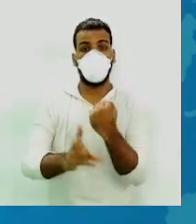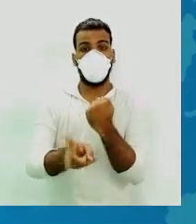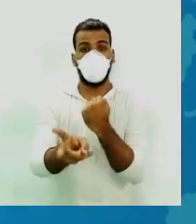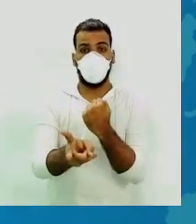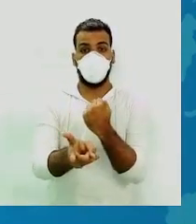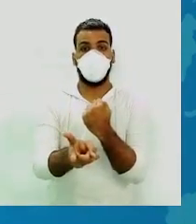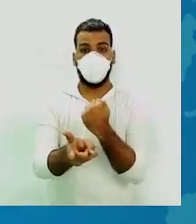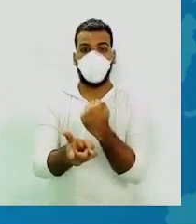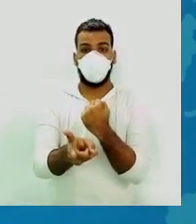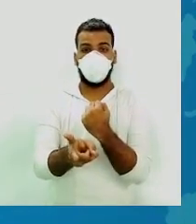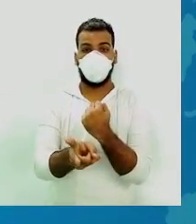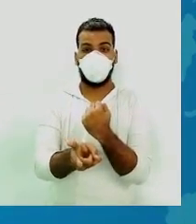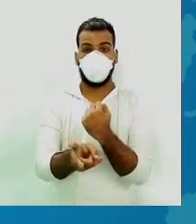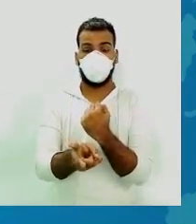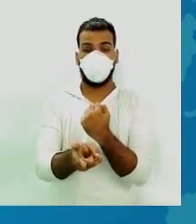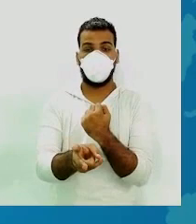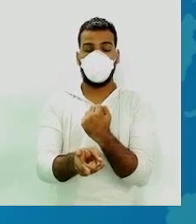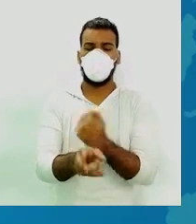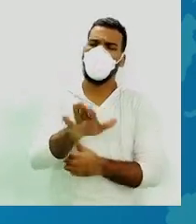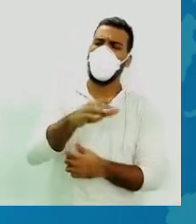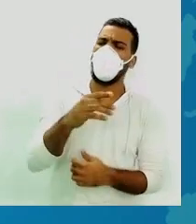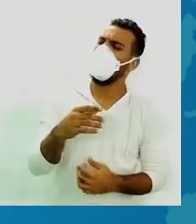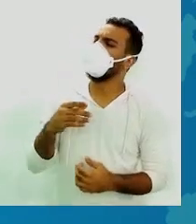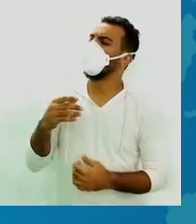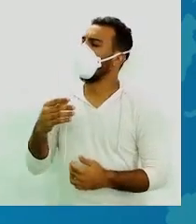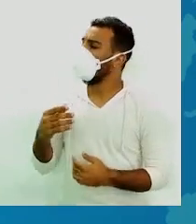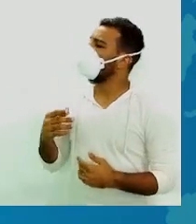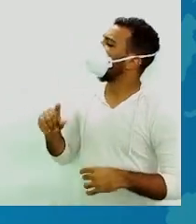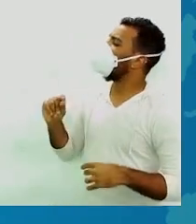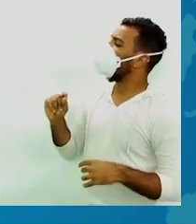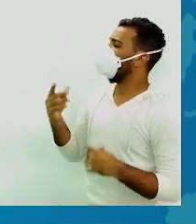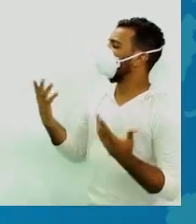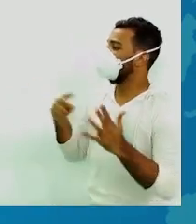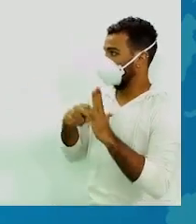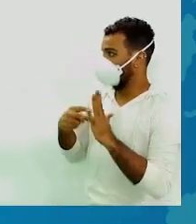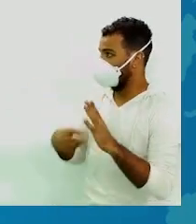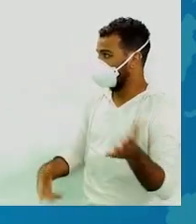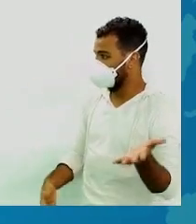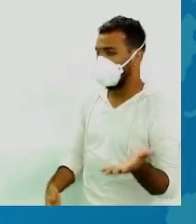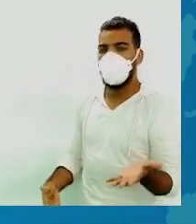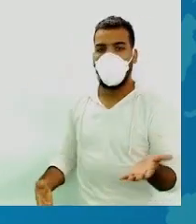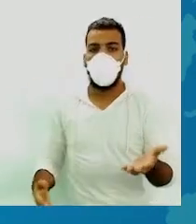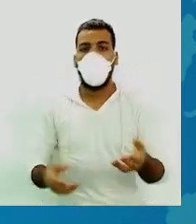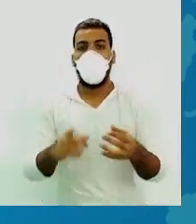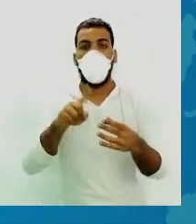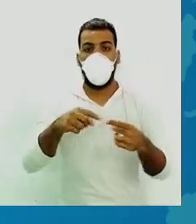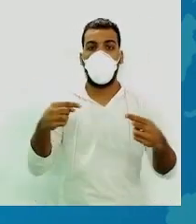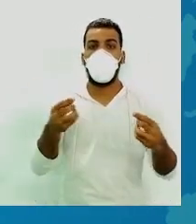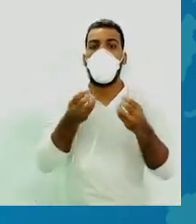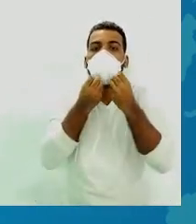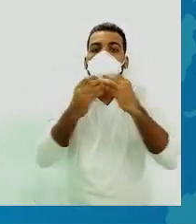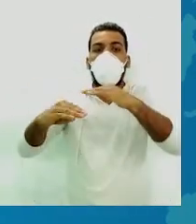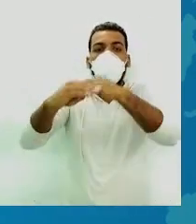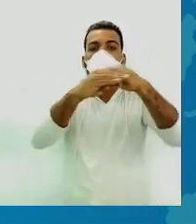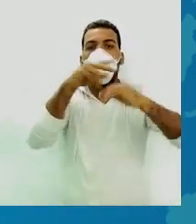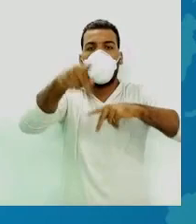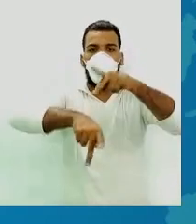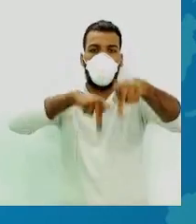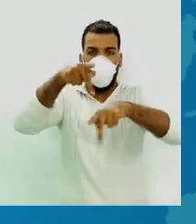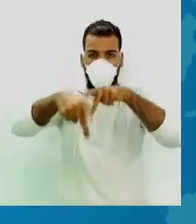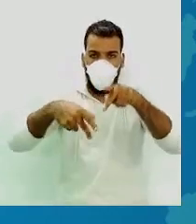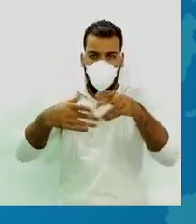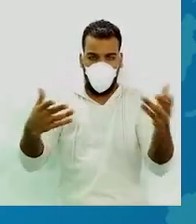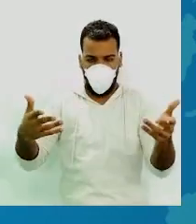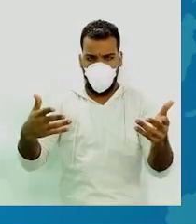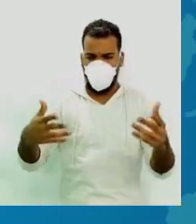certo? Então, como é que eu vou chamar isso, professor? Eu vou chamar isso de bem público. O que é o bem público? É